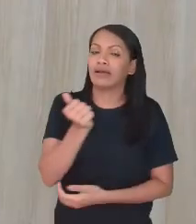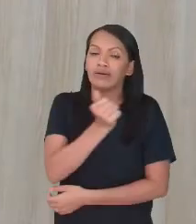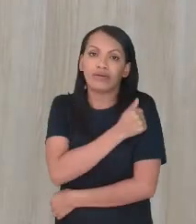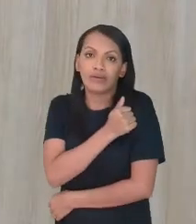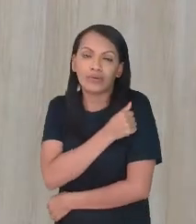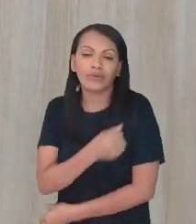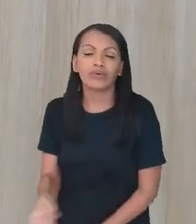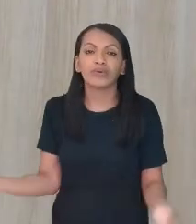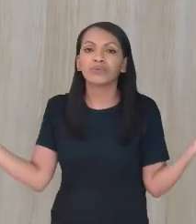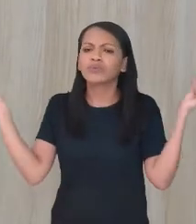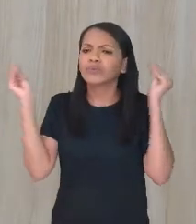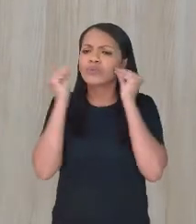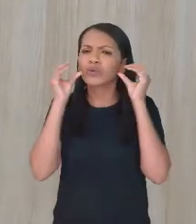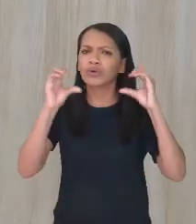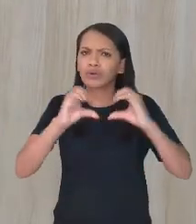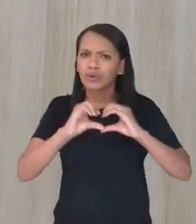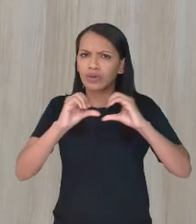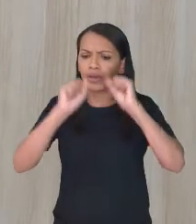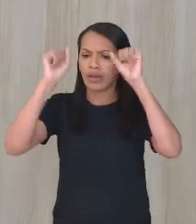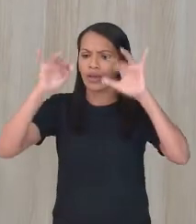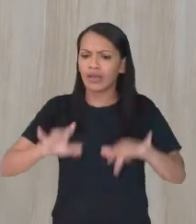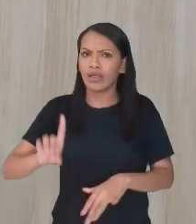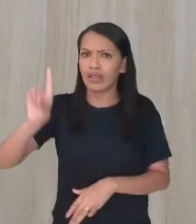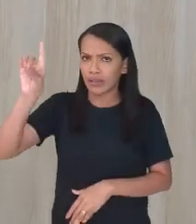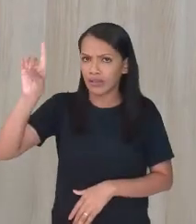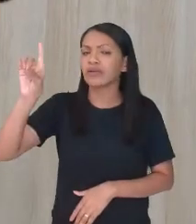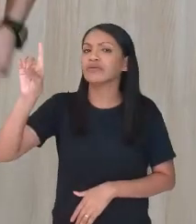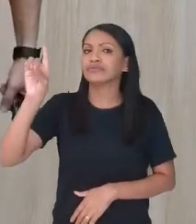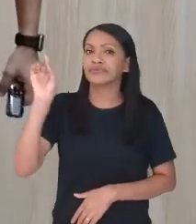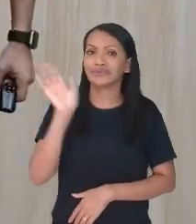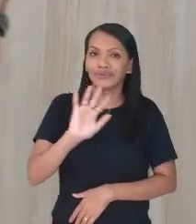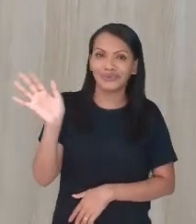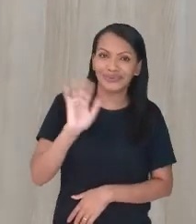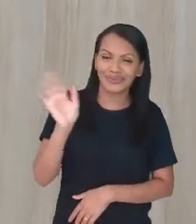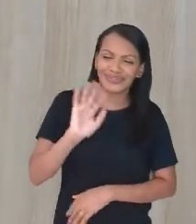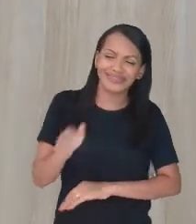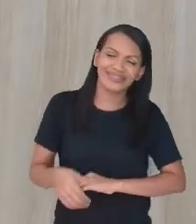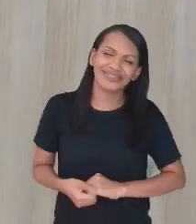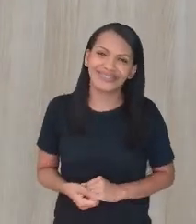isso, pessoal. Um cheiro no seu coração, fique com Deus e tchau, tchau.